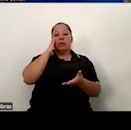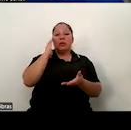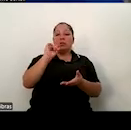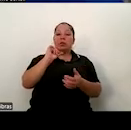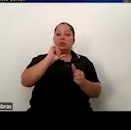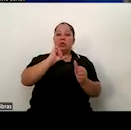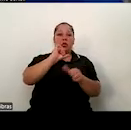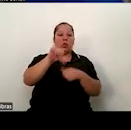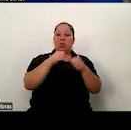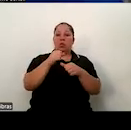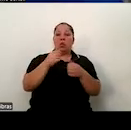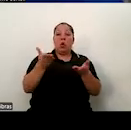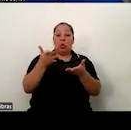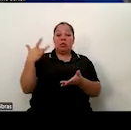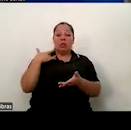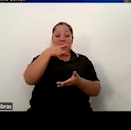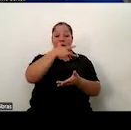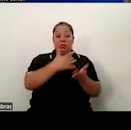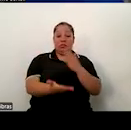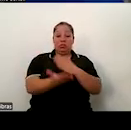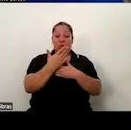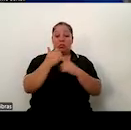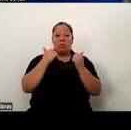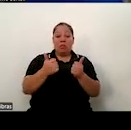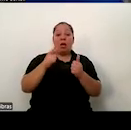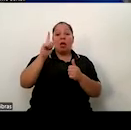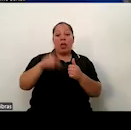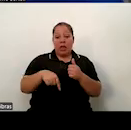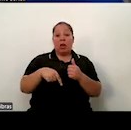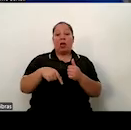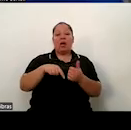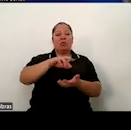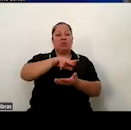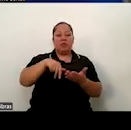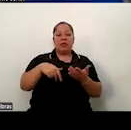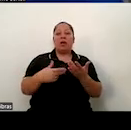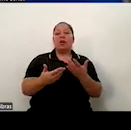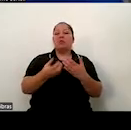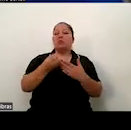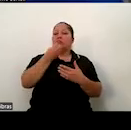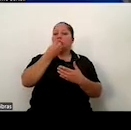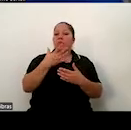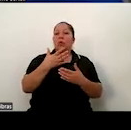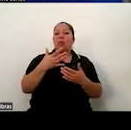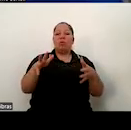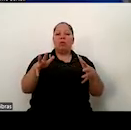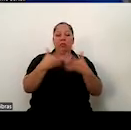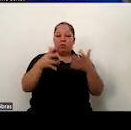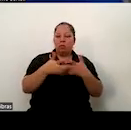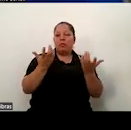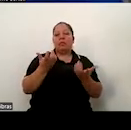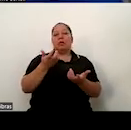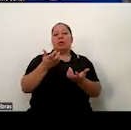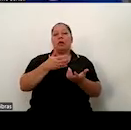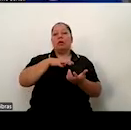alimentação rica em fibra, tá? Então, as frutas, os legumes, as verduras, ela vem como base aqui da pirâmide.